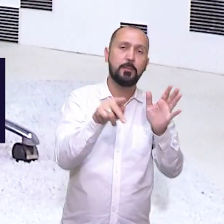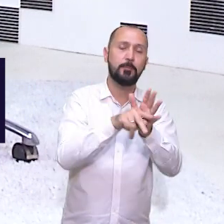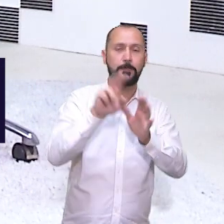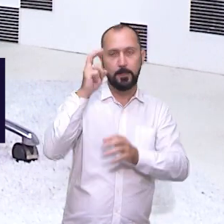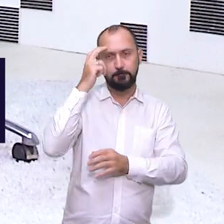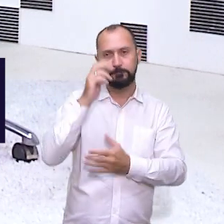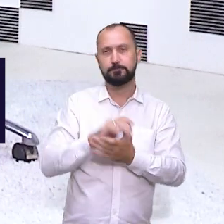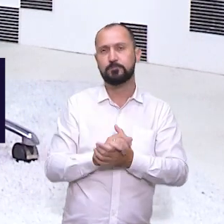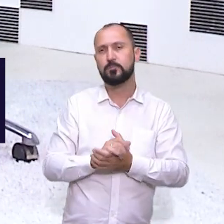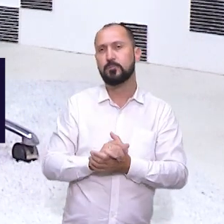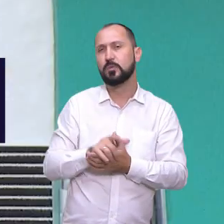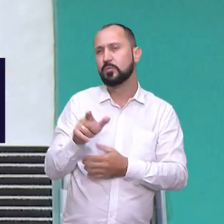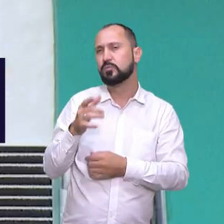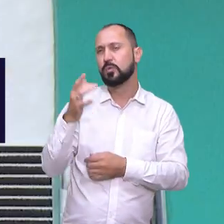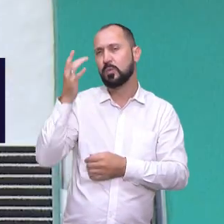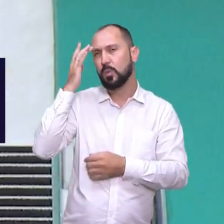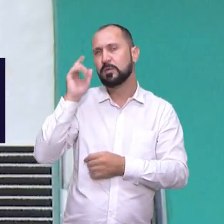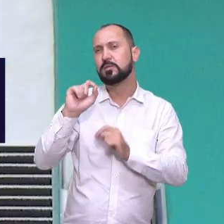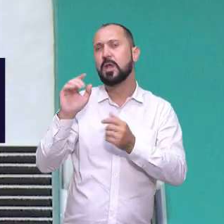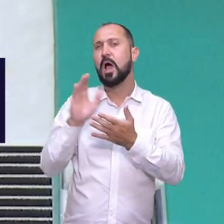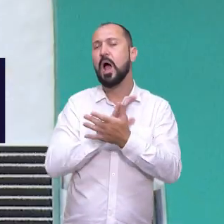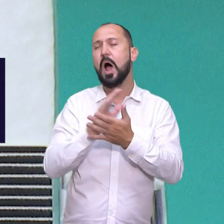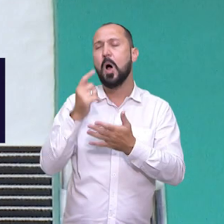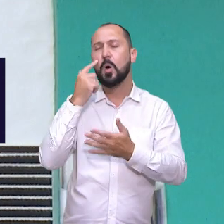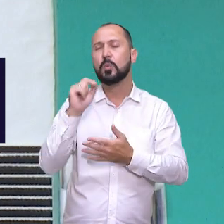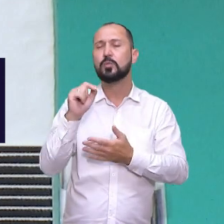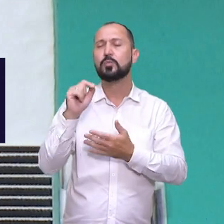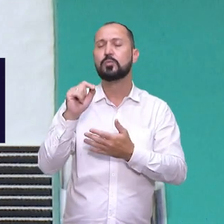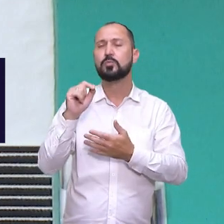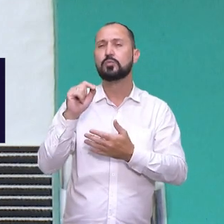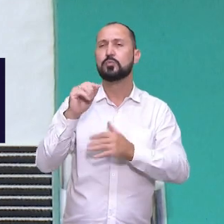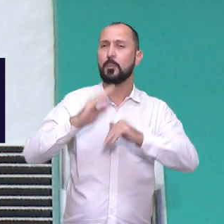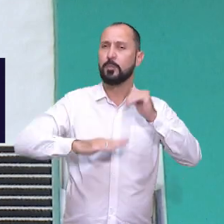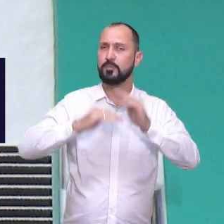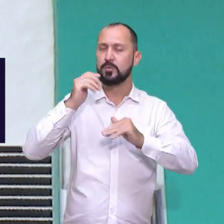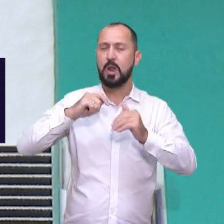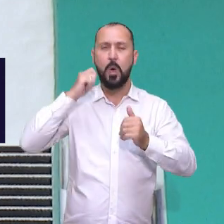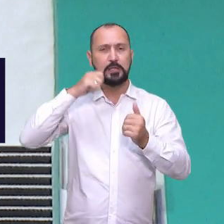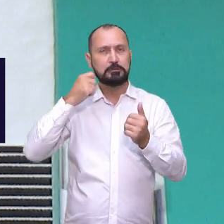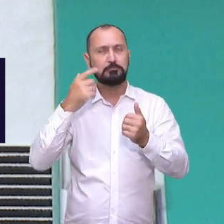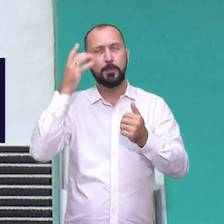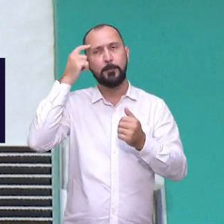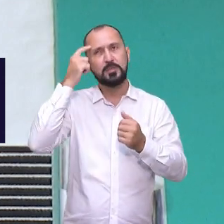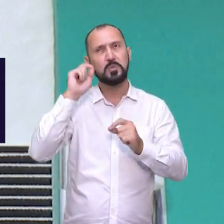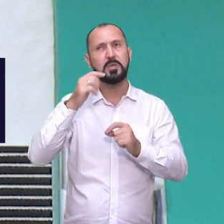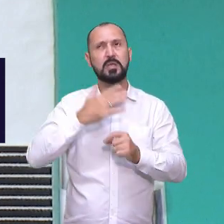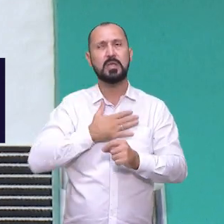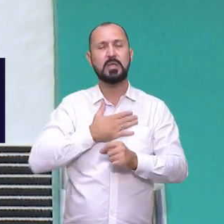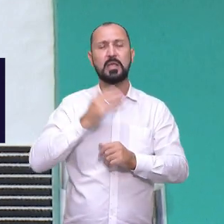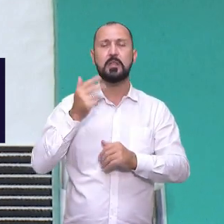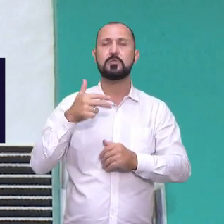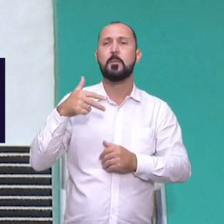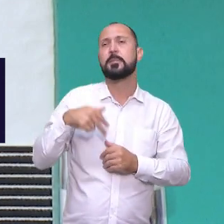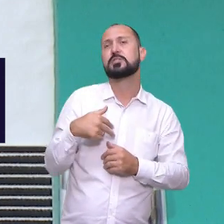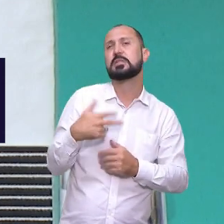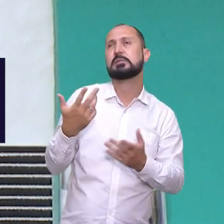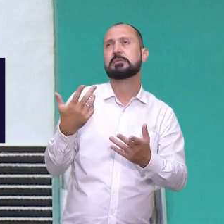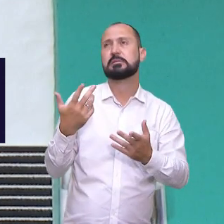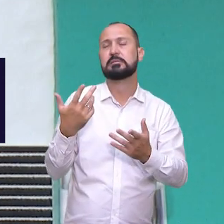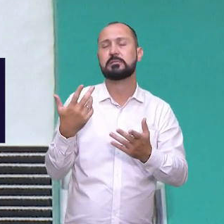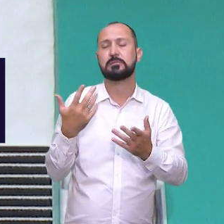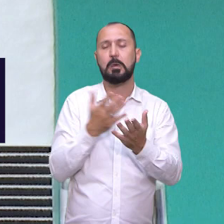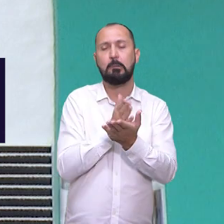determinada manifestação cultural. O senhor não acha que alguns artistas se sentiram marginalizados por essa questão toda